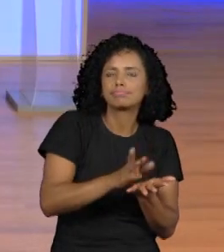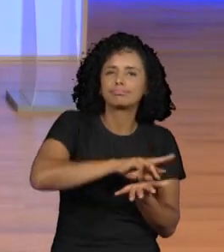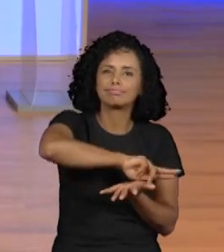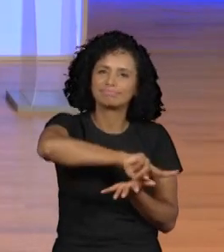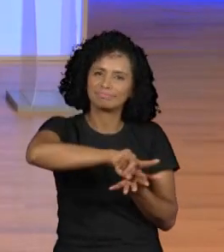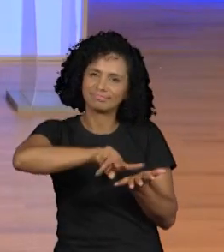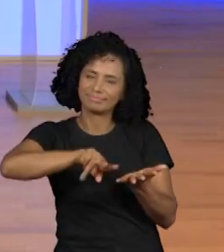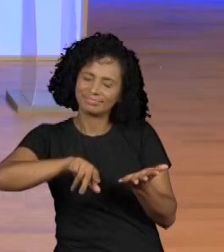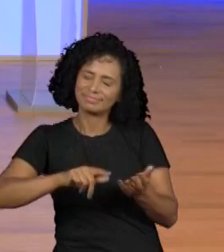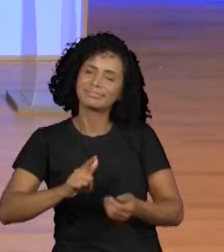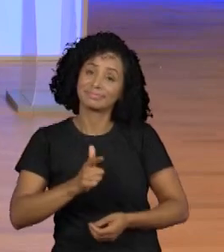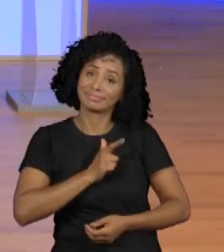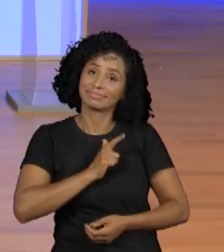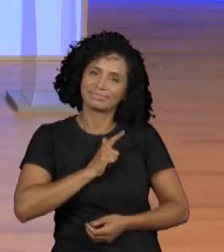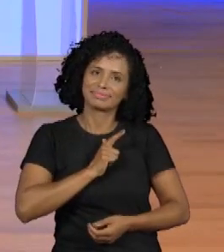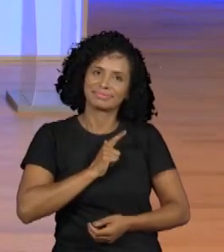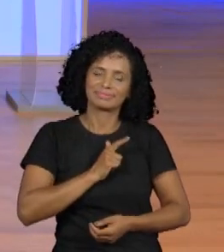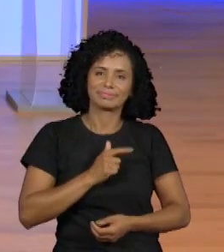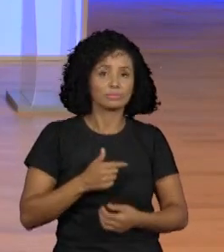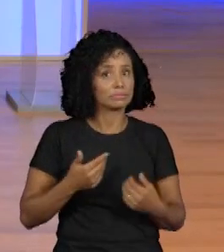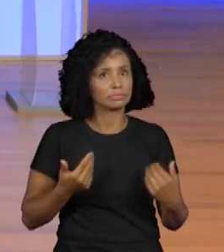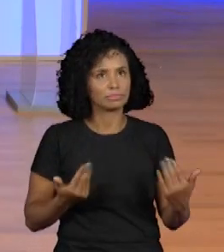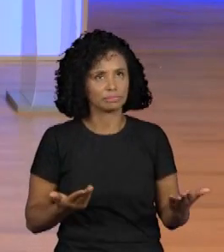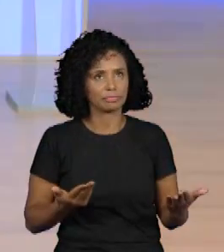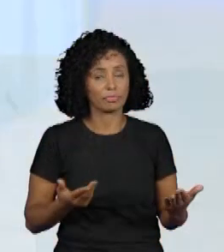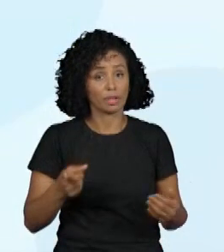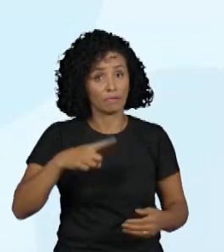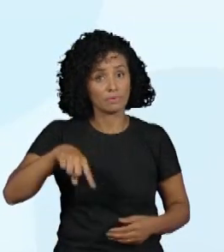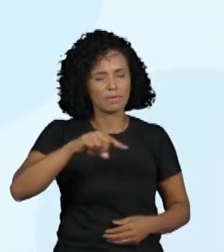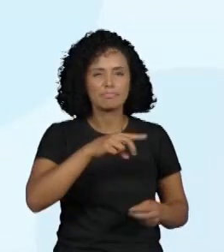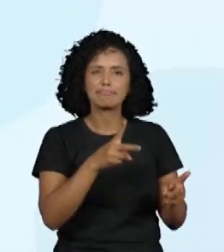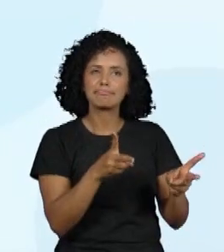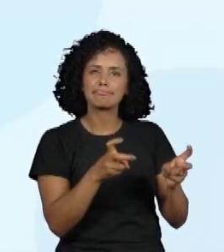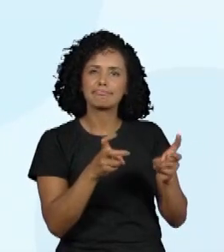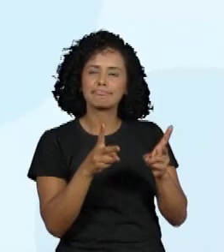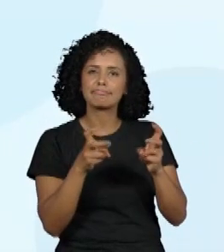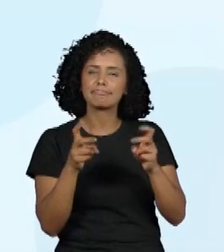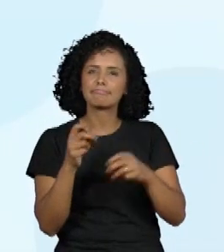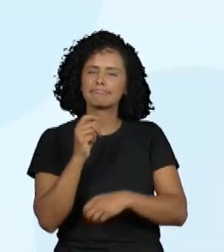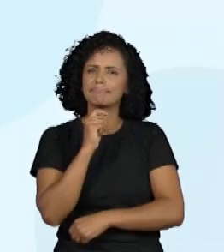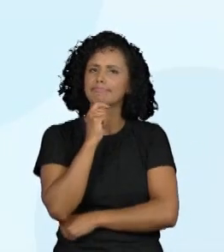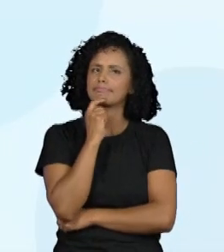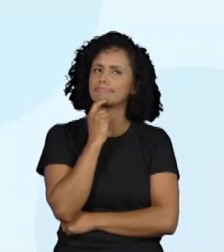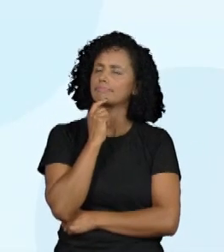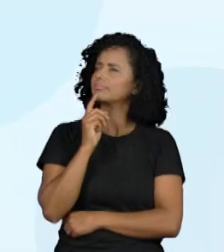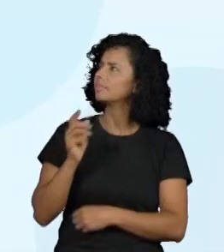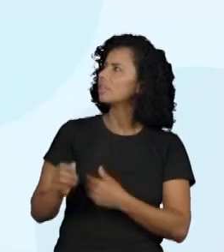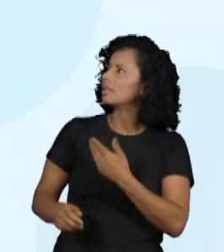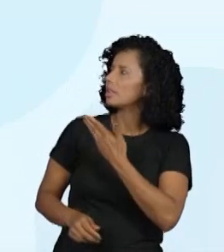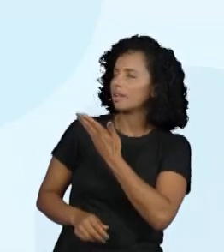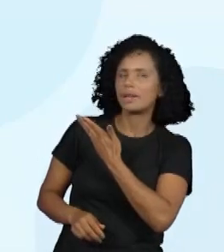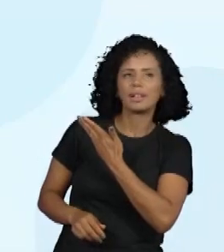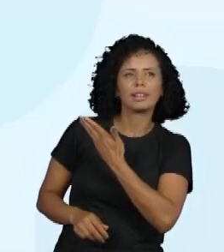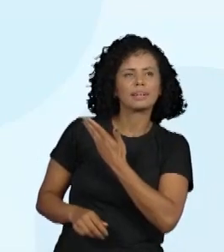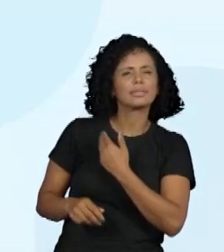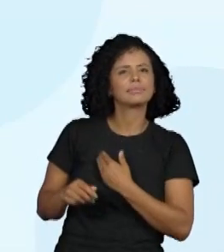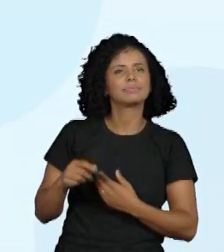têm diversas aí. E ao observar a imagem, nós já podemos ver que tem